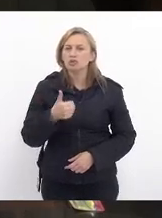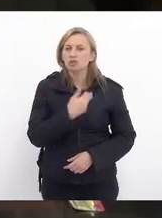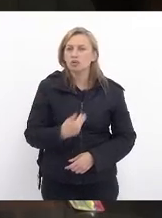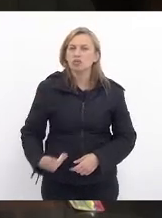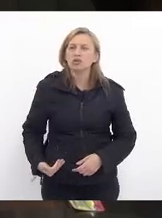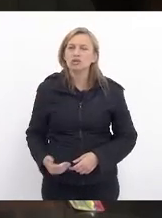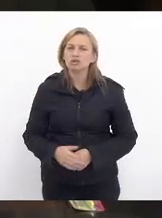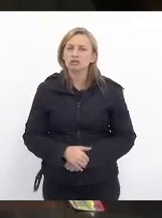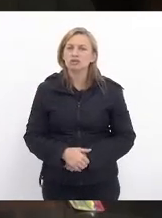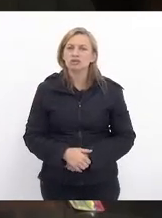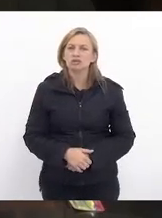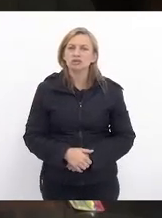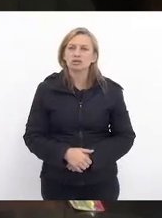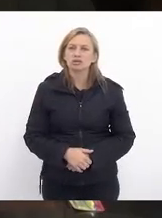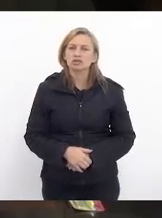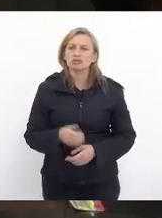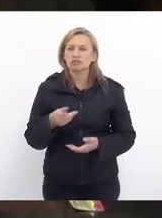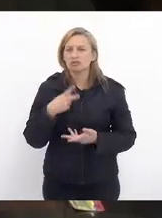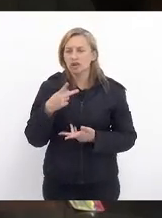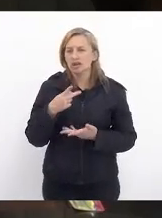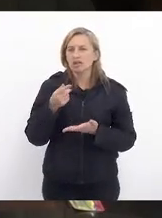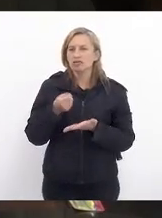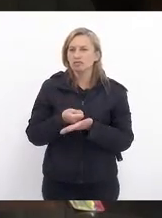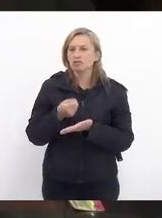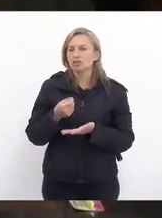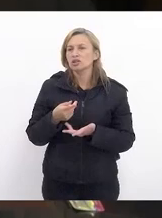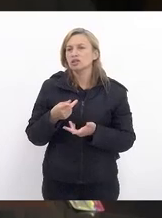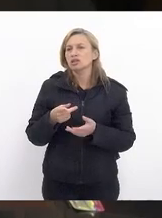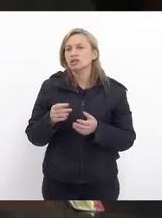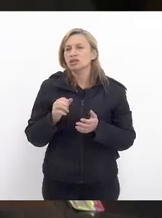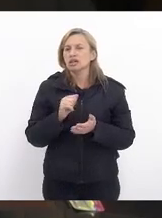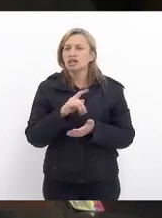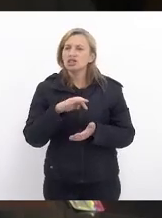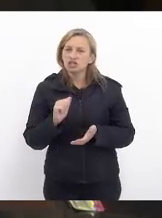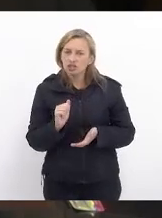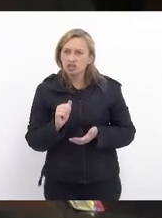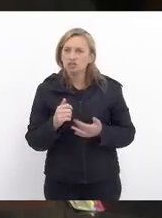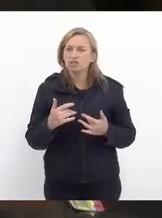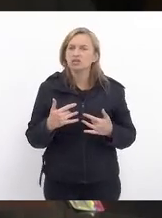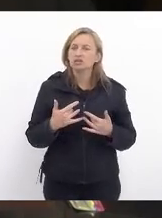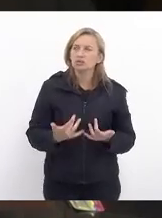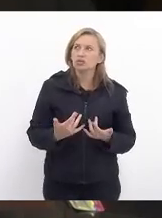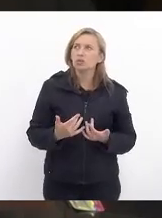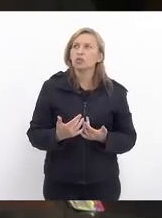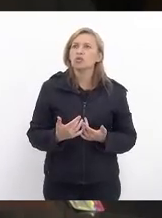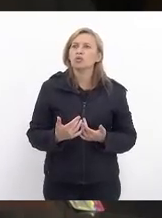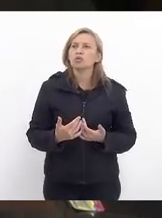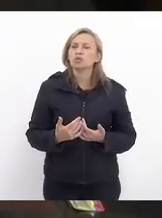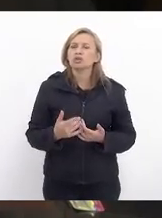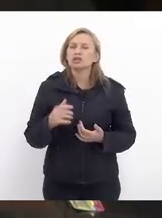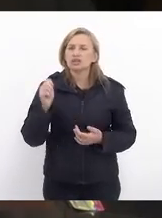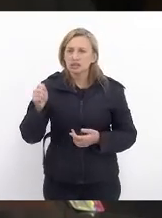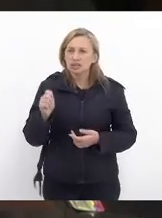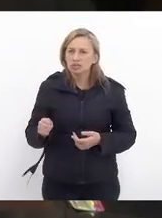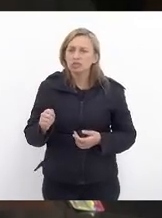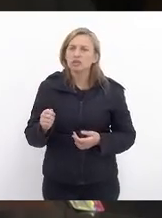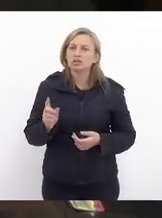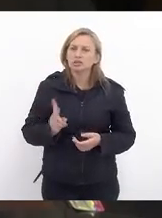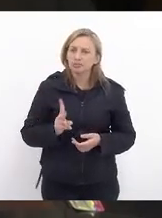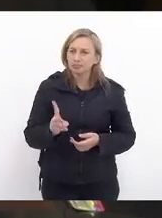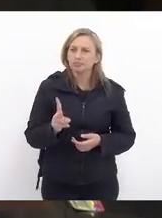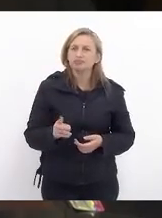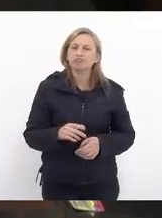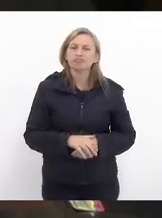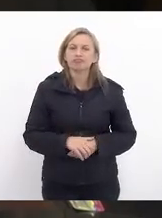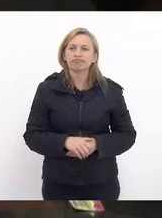que fazia severos questionamentos agenda de austeridade de Rigor que a ditadura seguia praticando